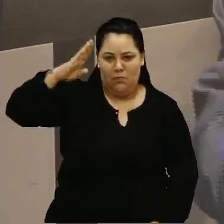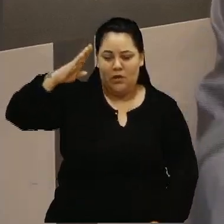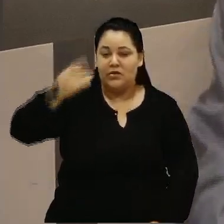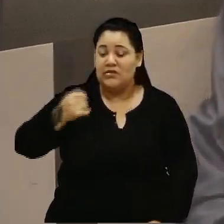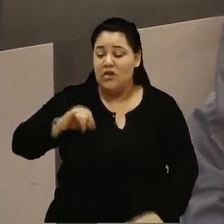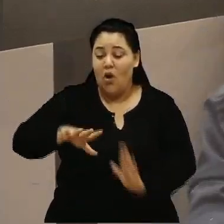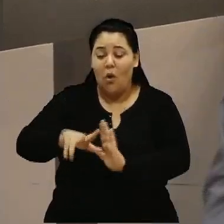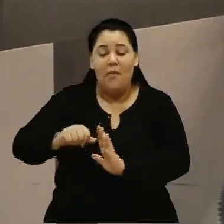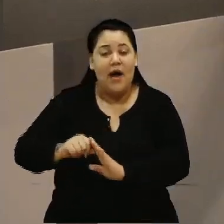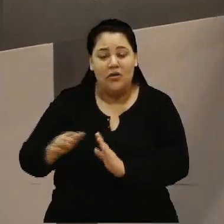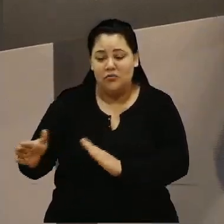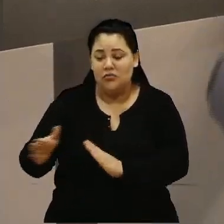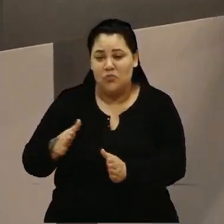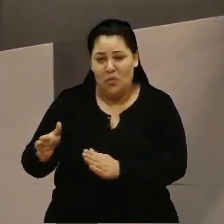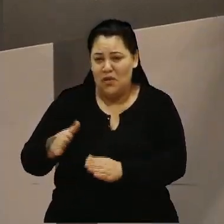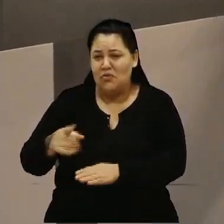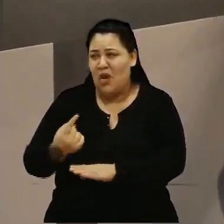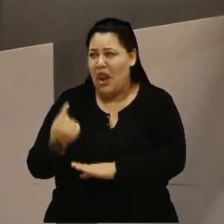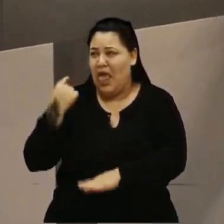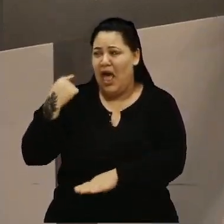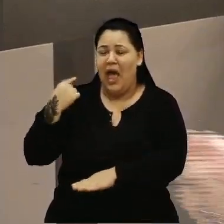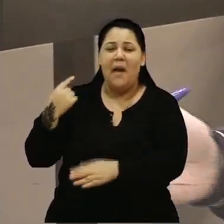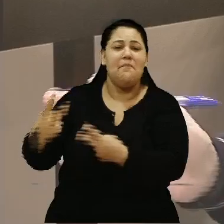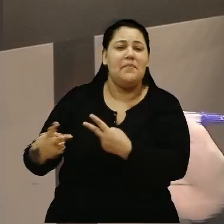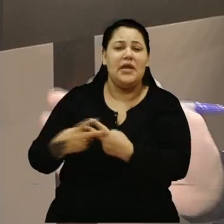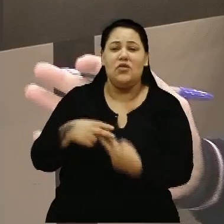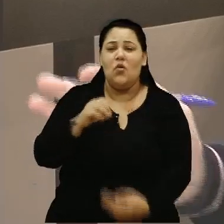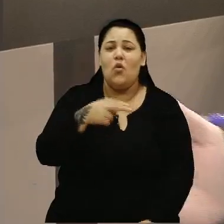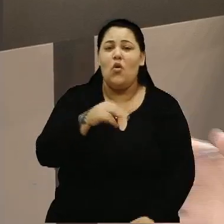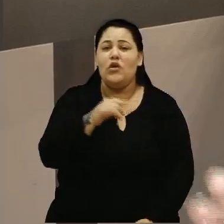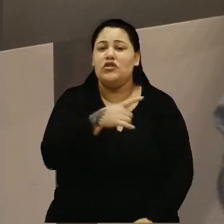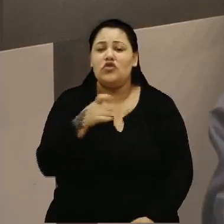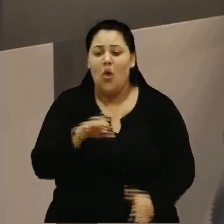que sejam presos. Se o Onyx roubou, que pague. A gente do